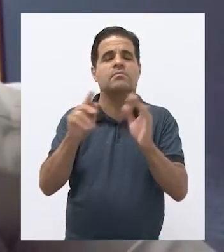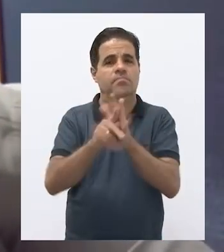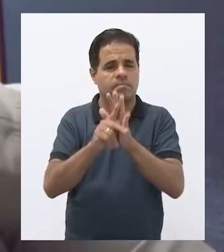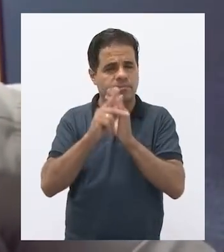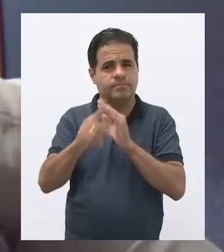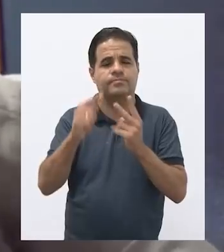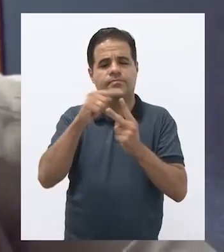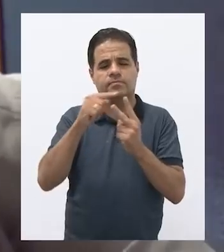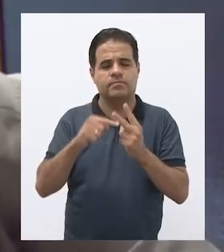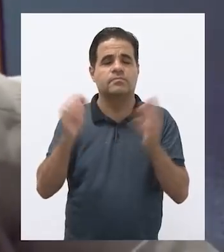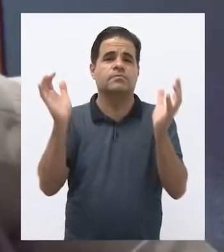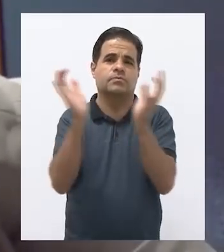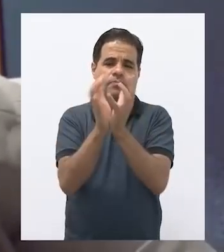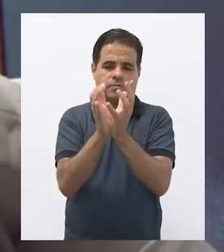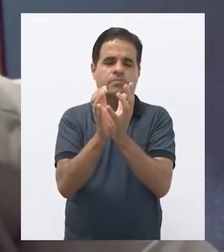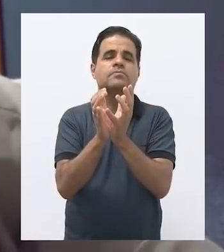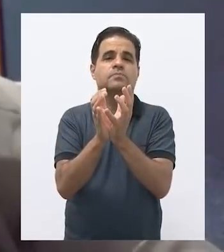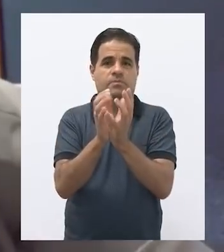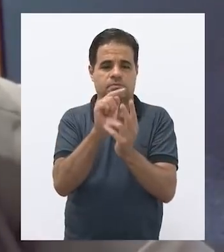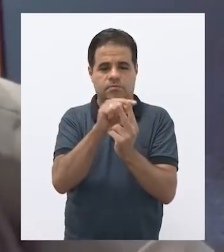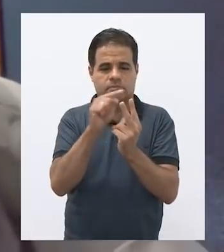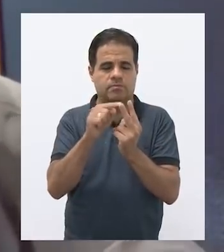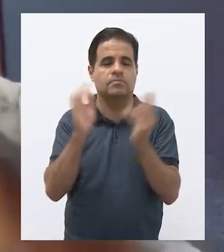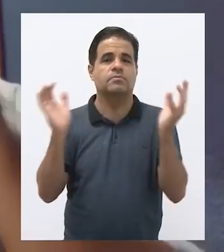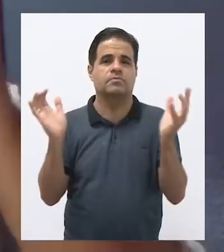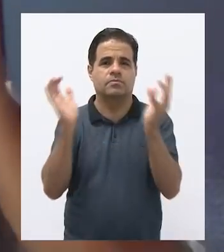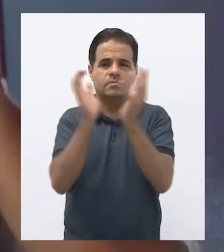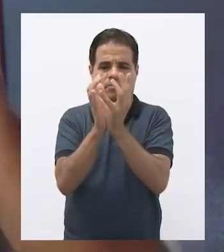dos dois grupos, são os dois grupos que